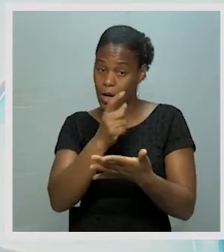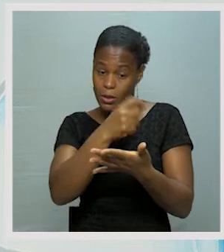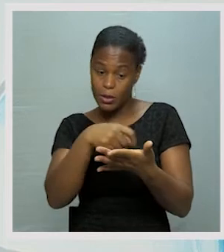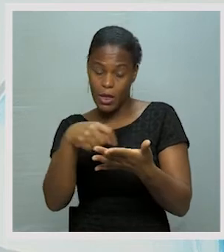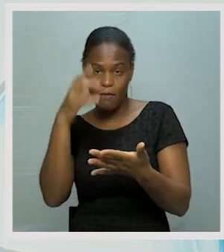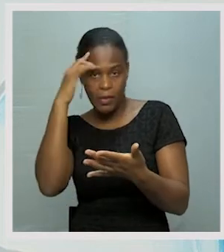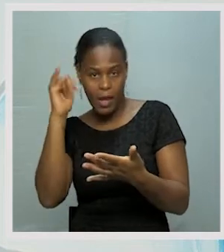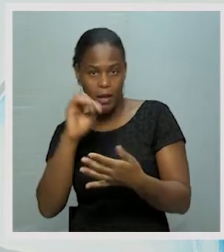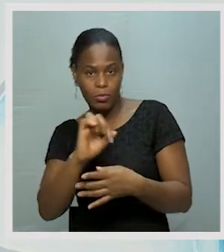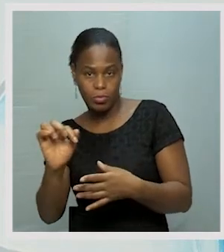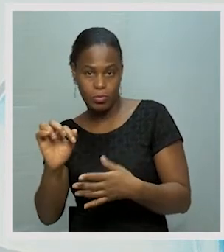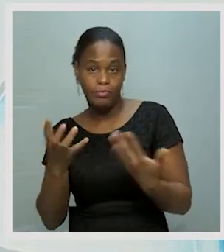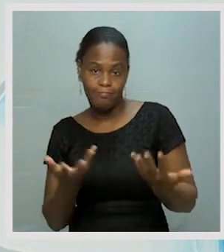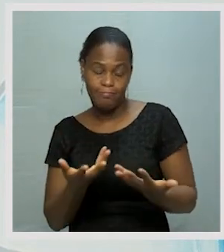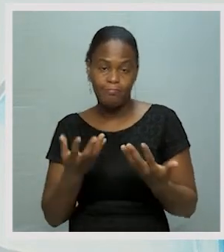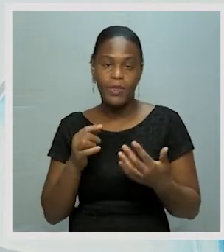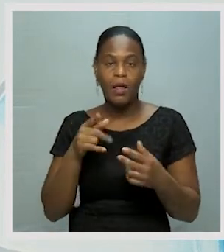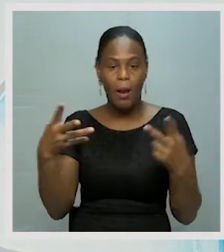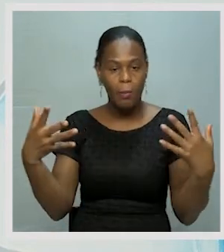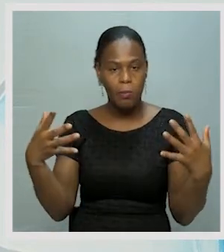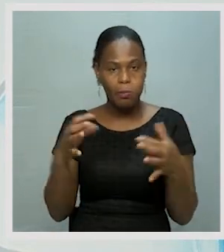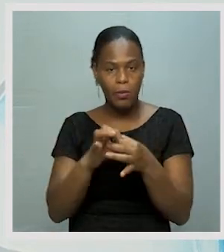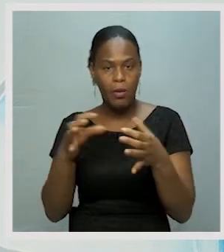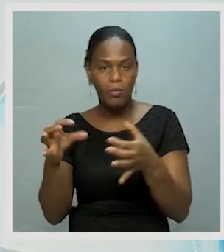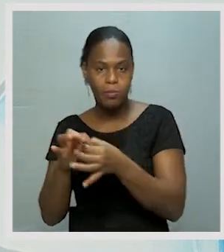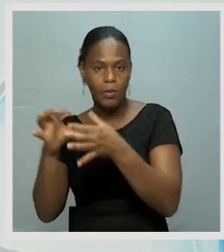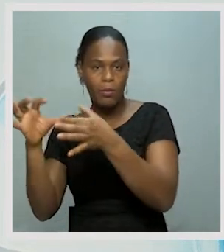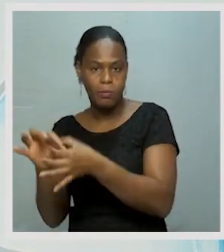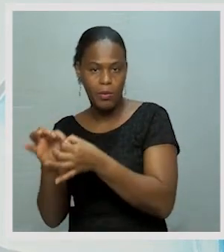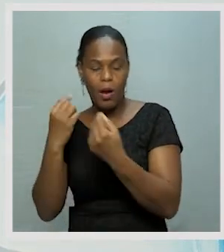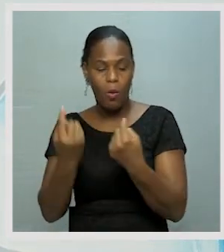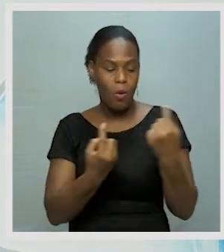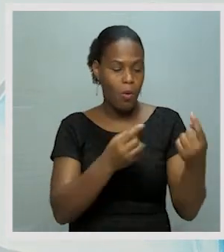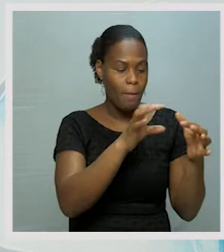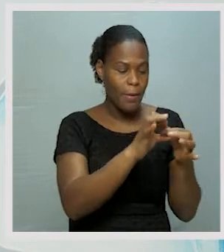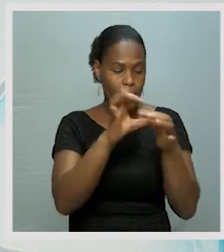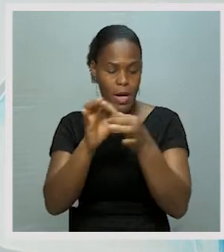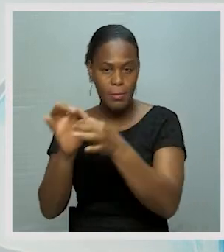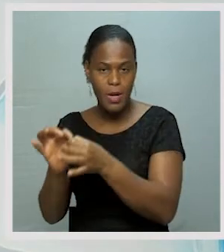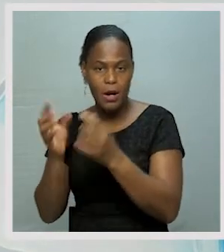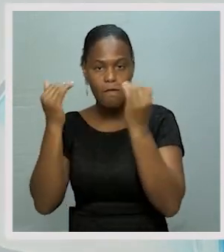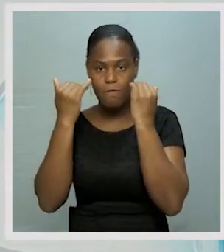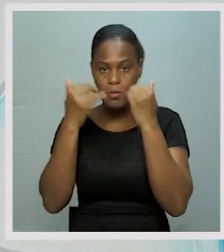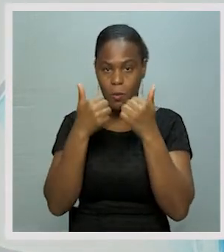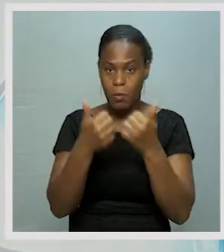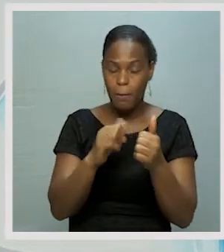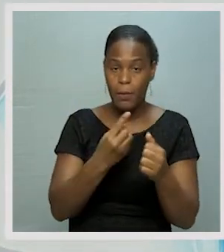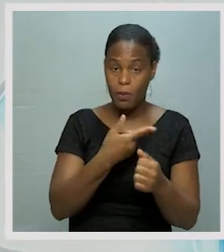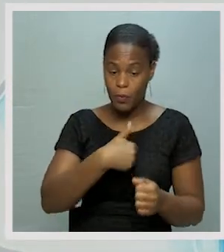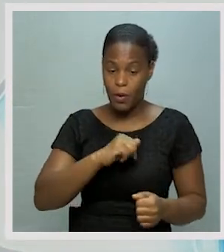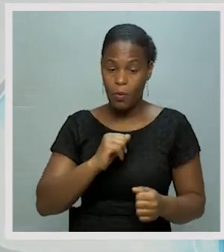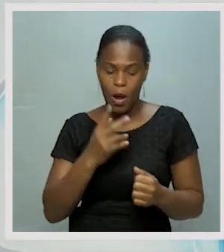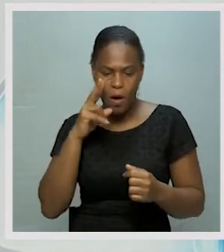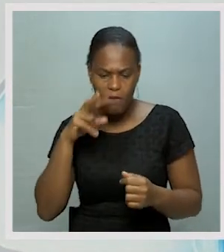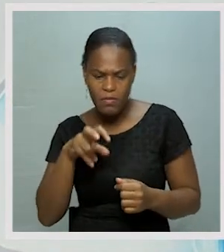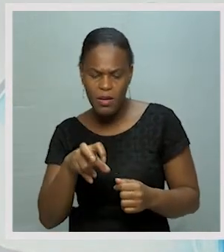ideias, encadeadas umas às outras, não é? Trazem boas informações para nós e quando nós formos pesquisar,